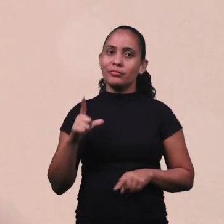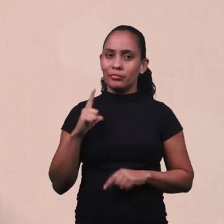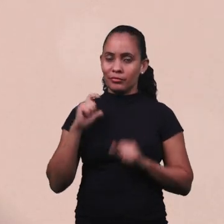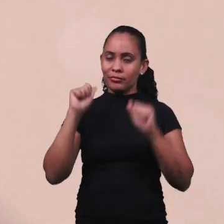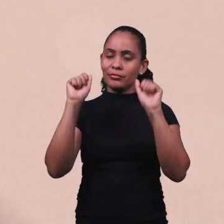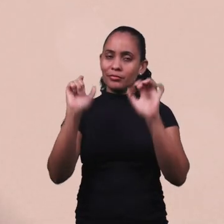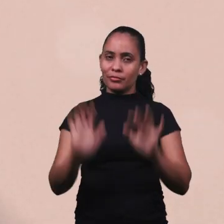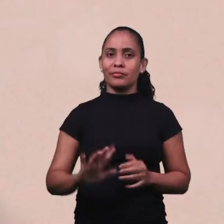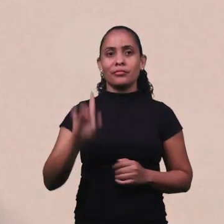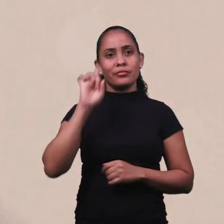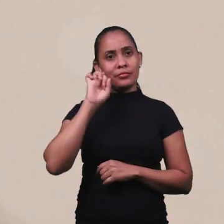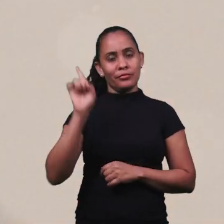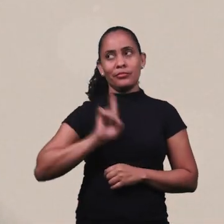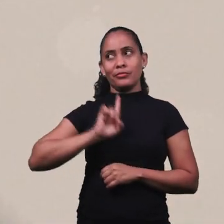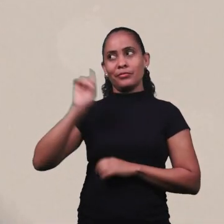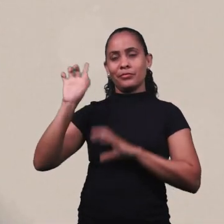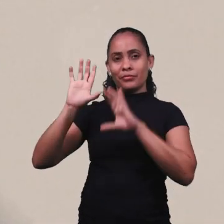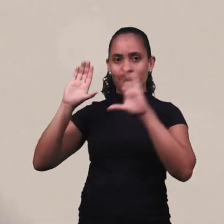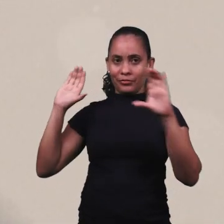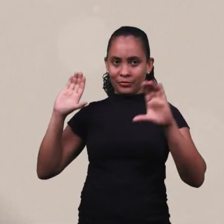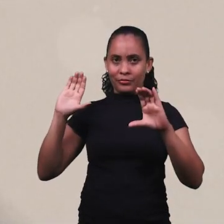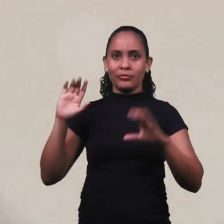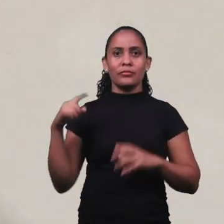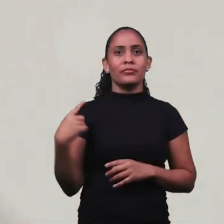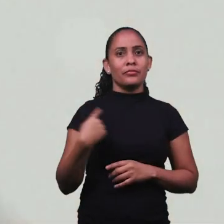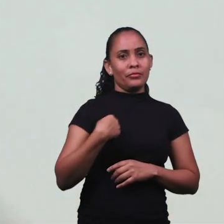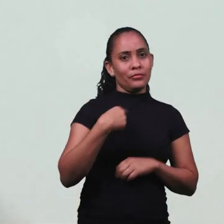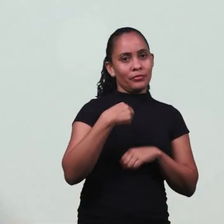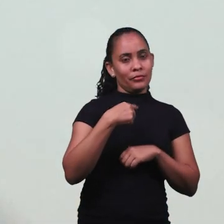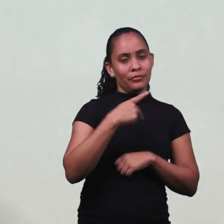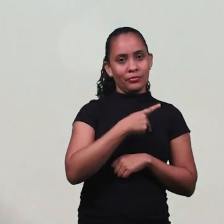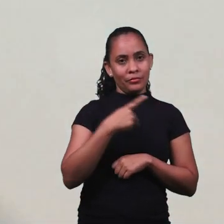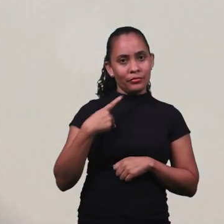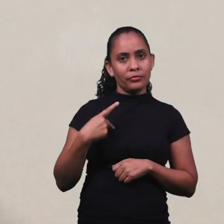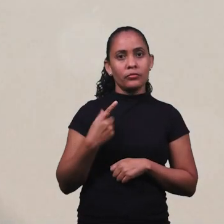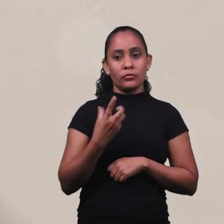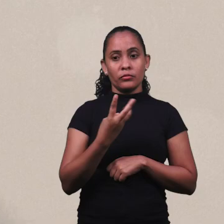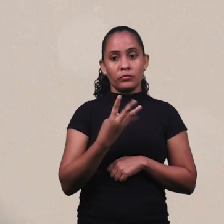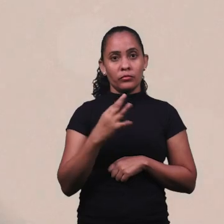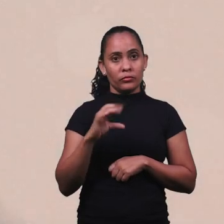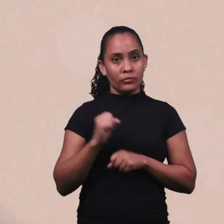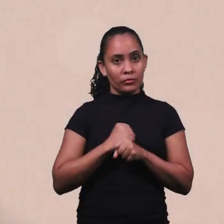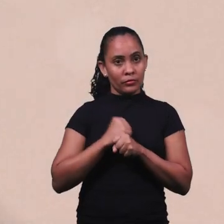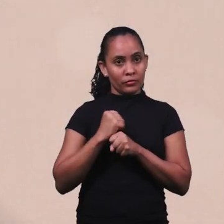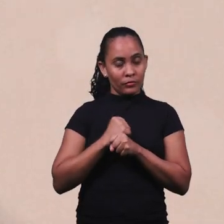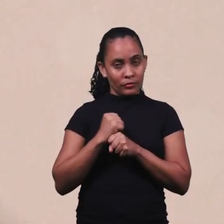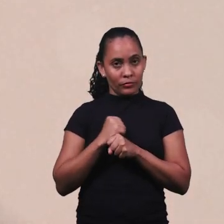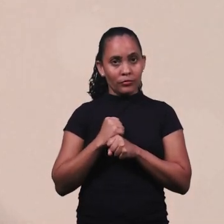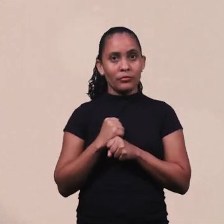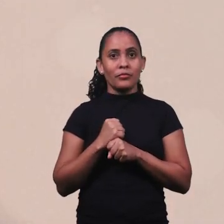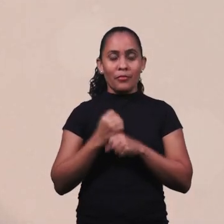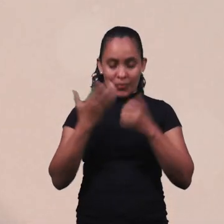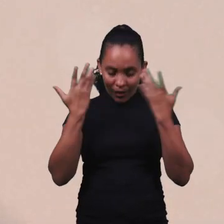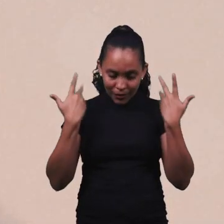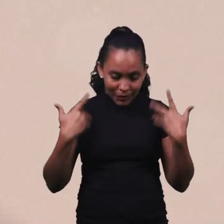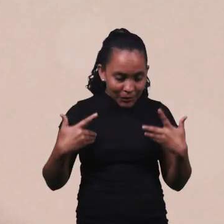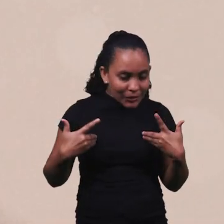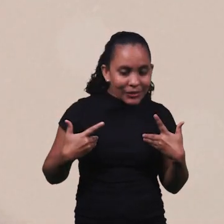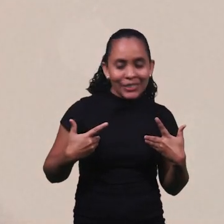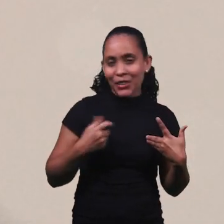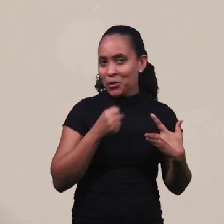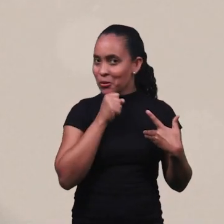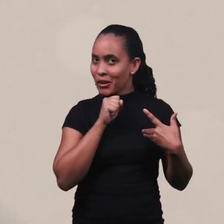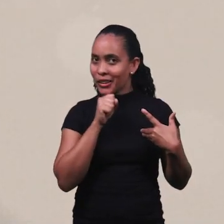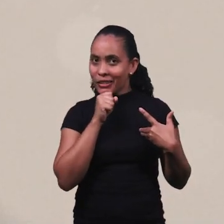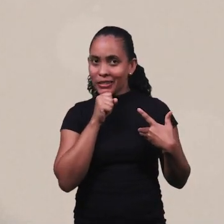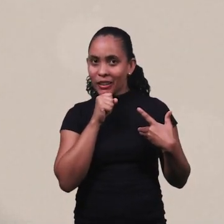sua recompensa no céu. Queridos, estou no ministério há 30 anos e eu posso dizer, a carcaça aqui